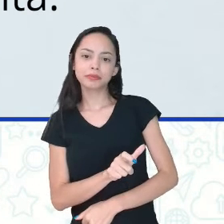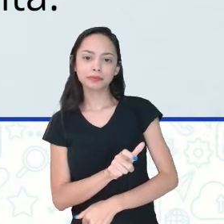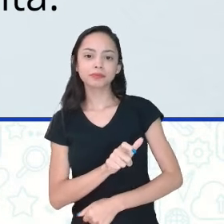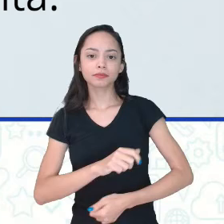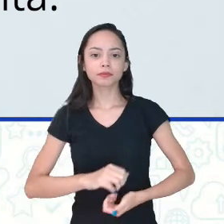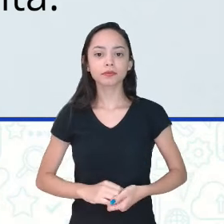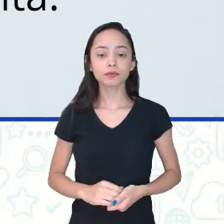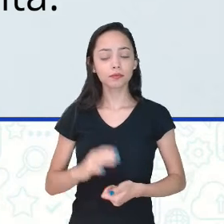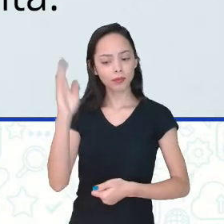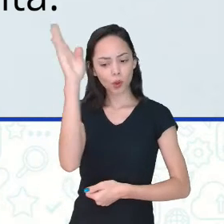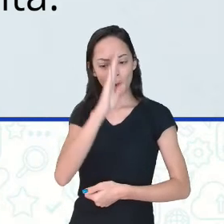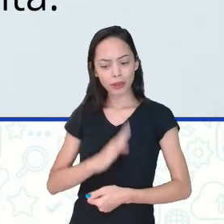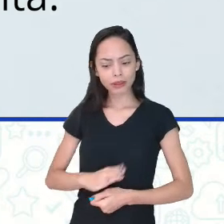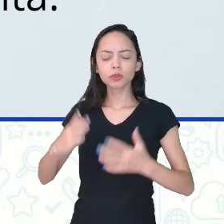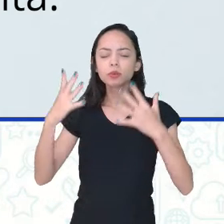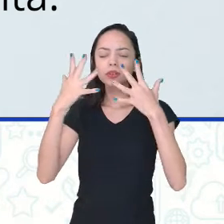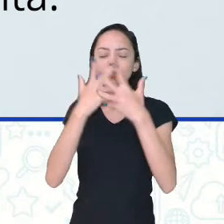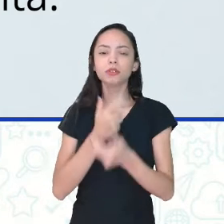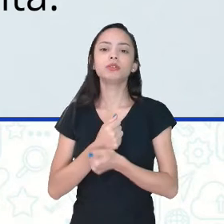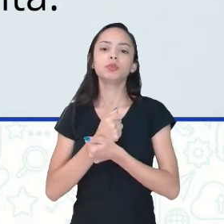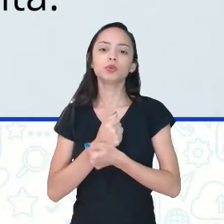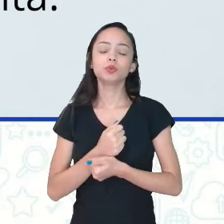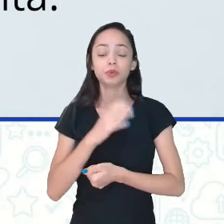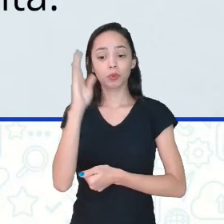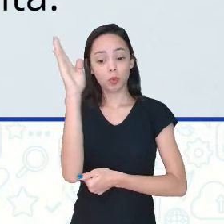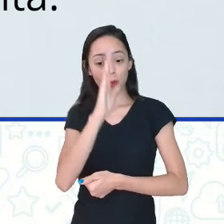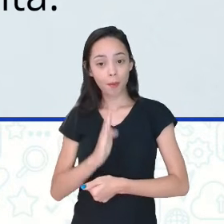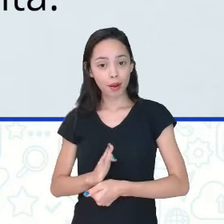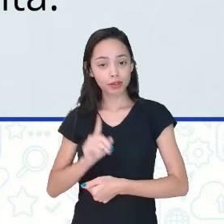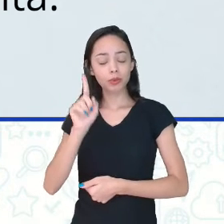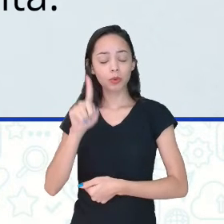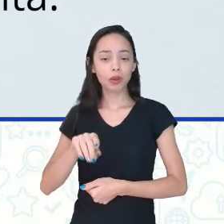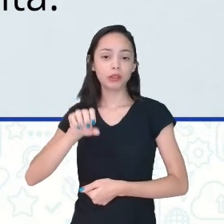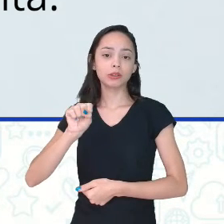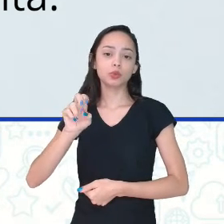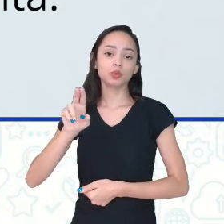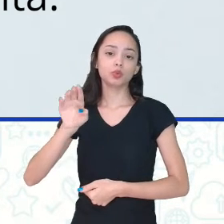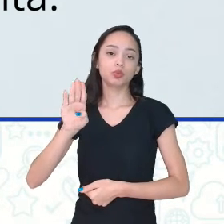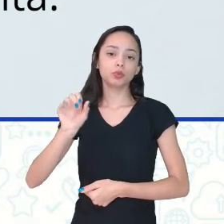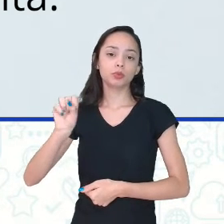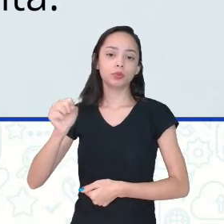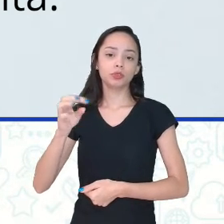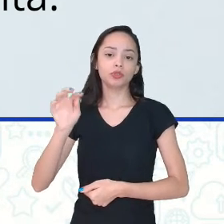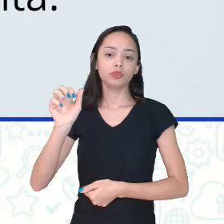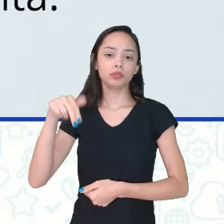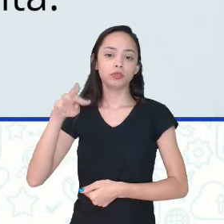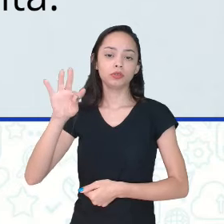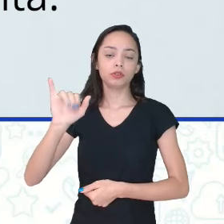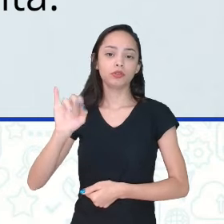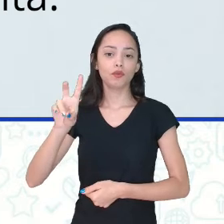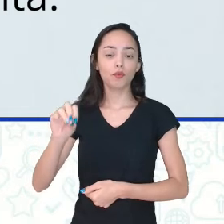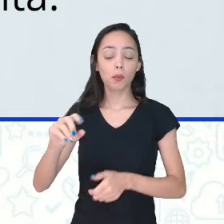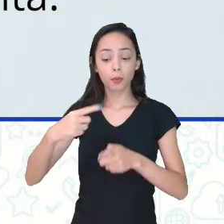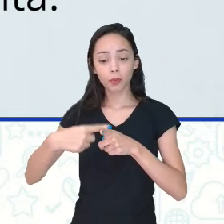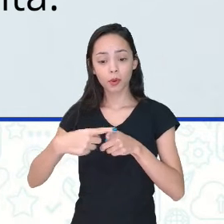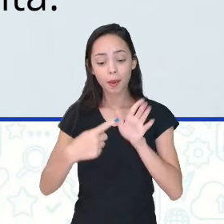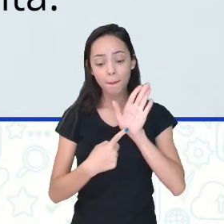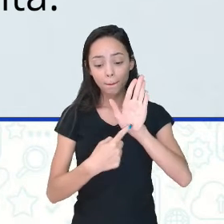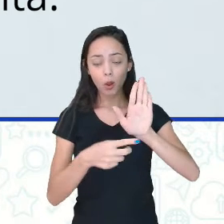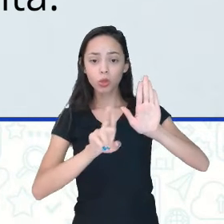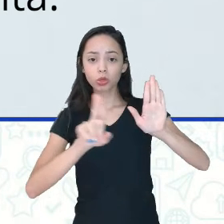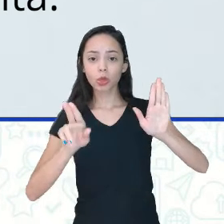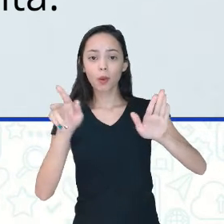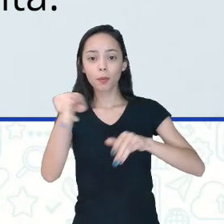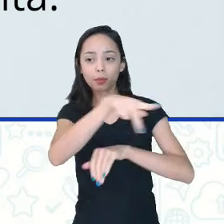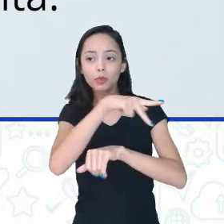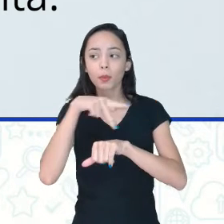O Brasil é lindo. Brasil é um substantivo também, porque nomeia o país. Quando eu digo a